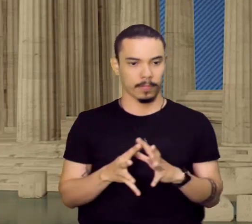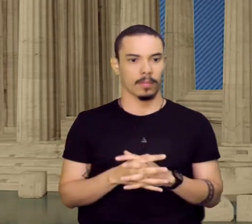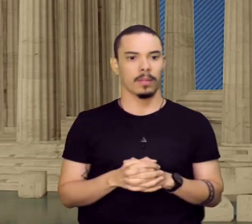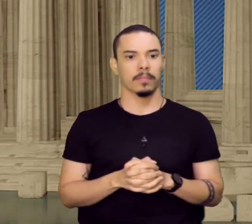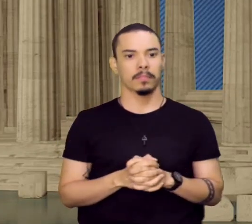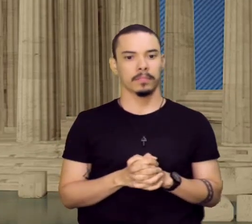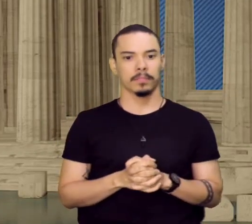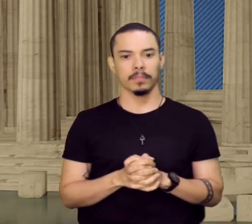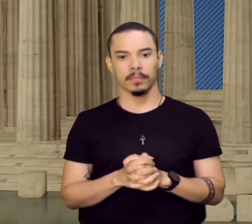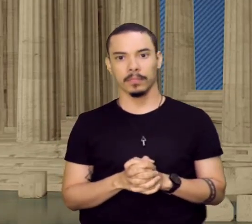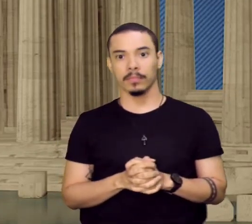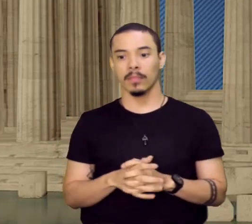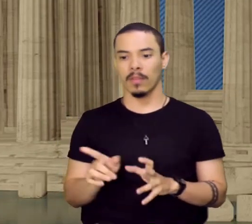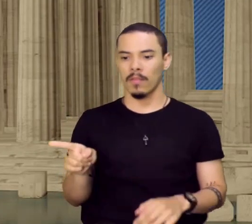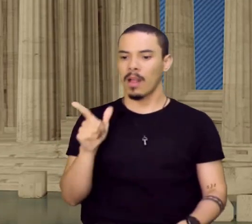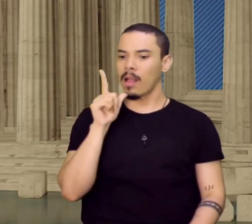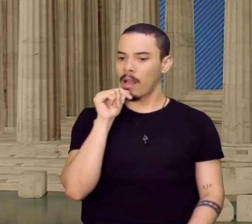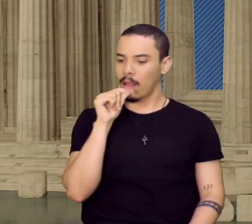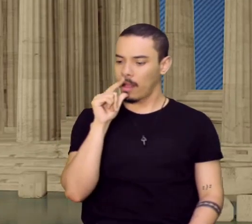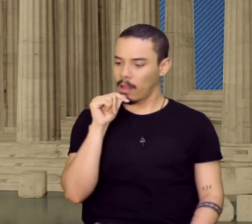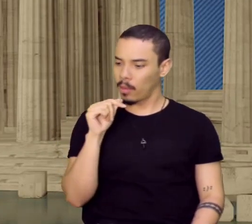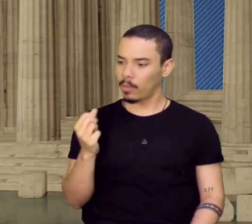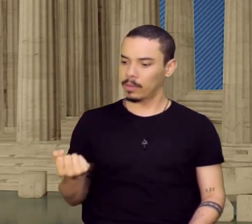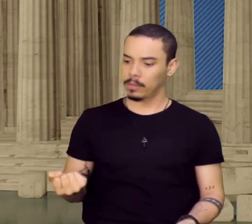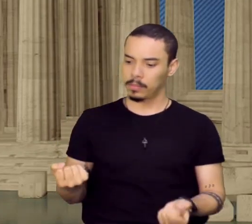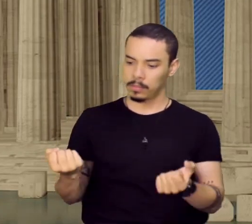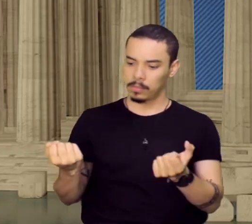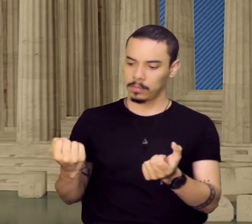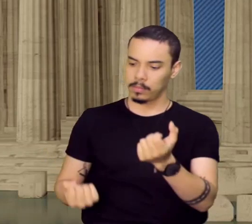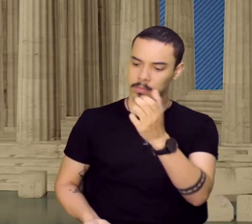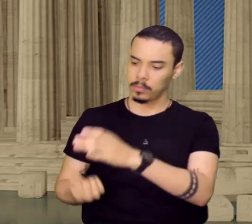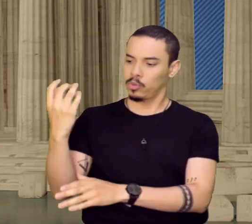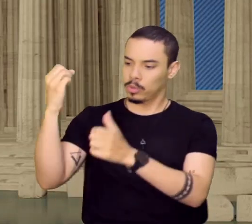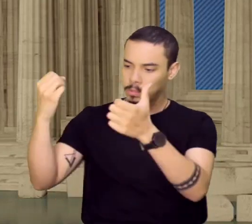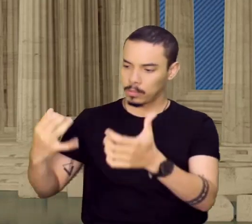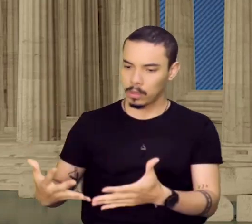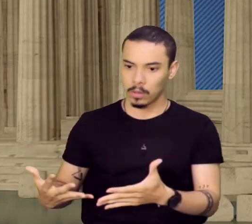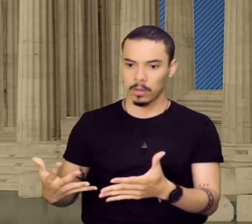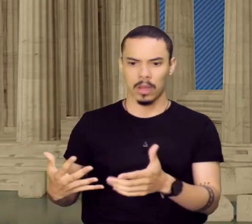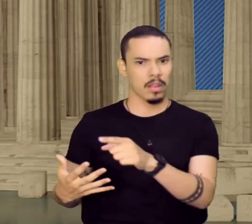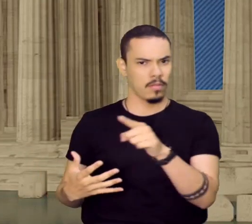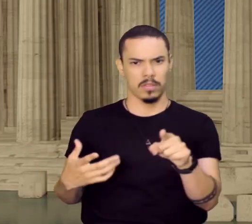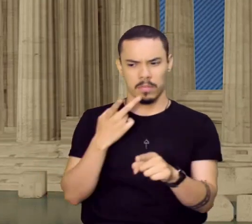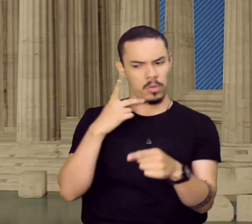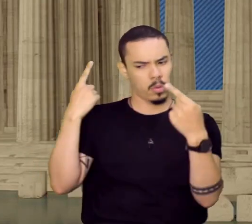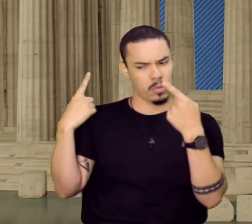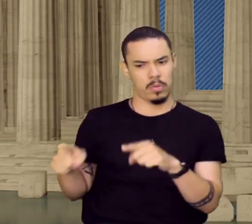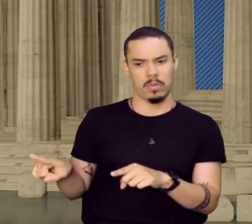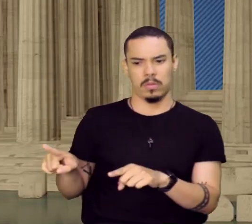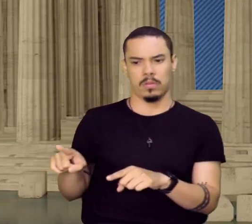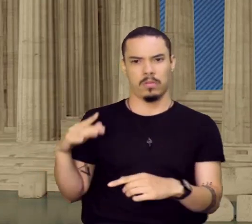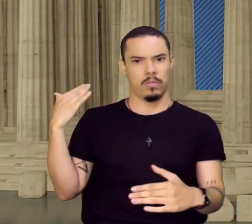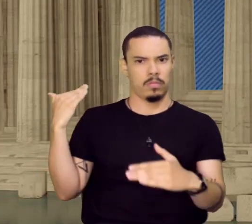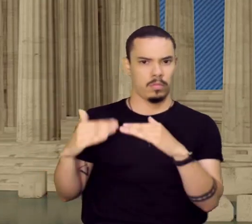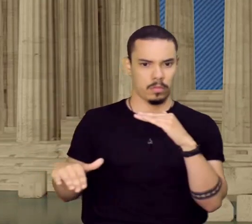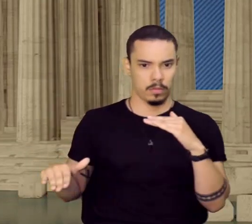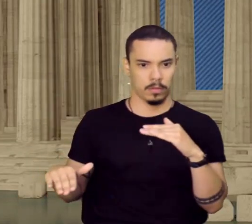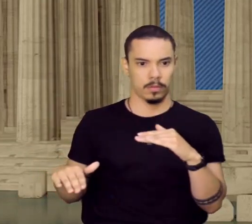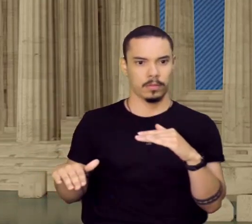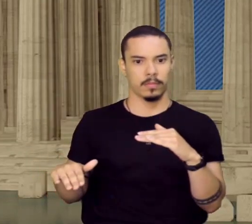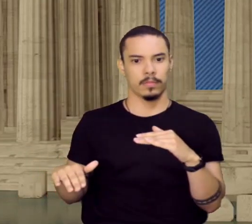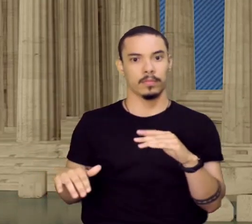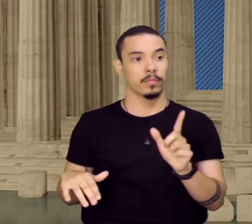que tudo surgiu da água, tem sua explicação e vocês podem ir além quanto a essa ideia dele, esse pensamento.